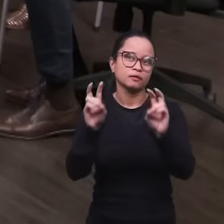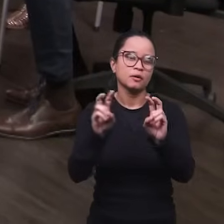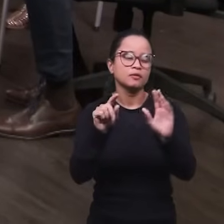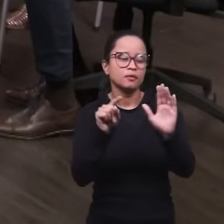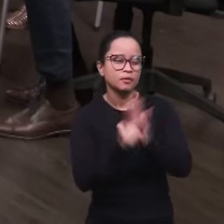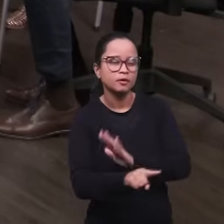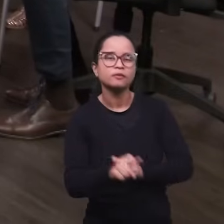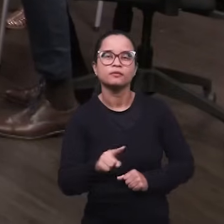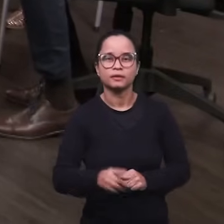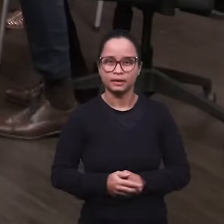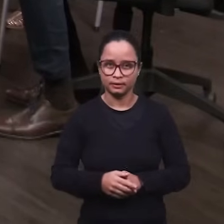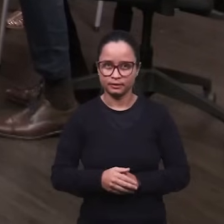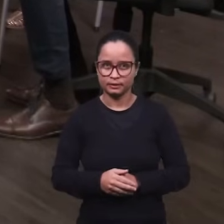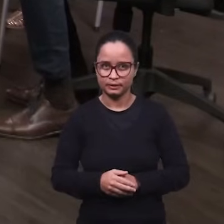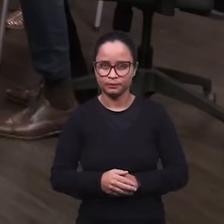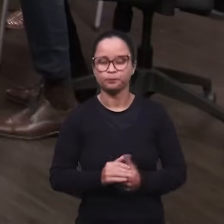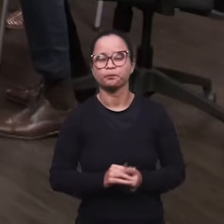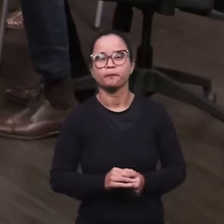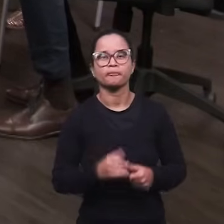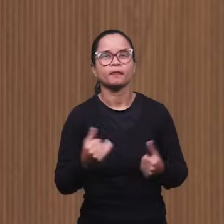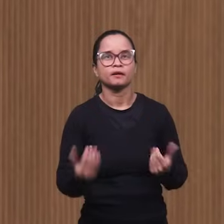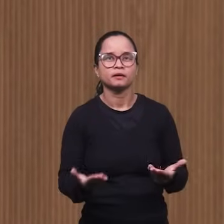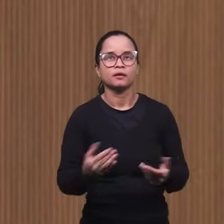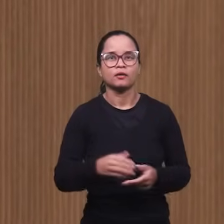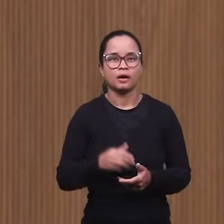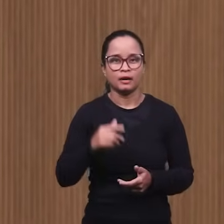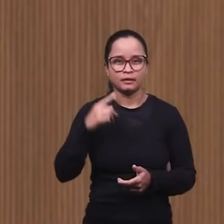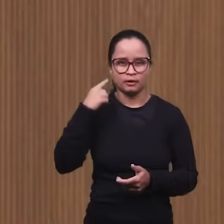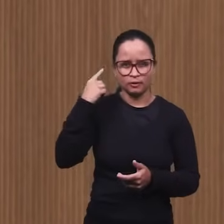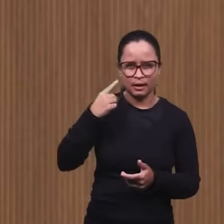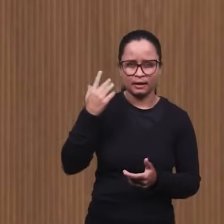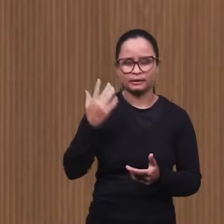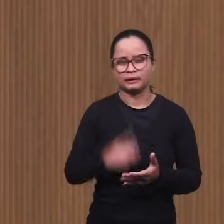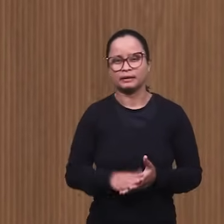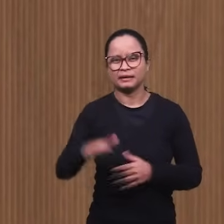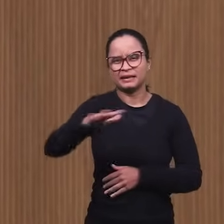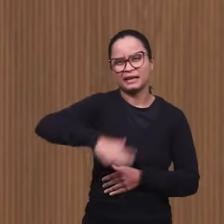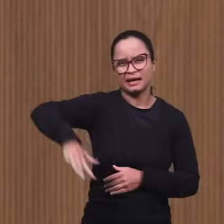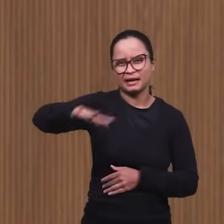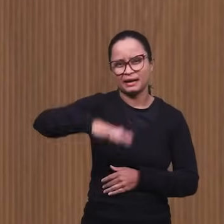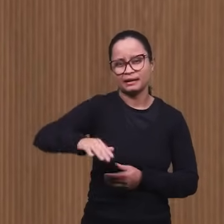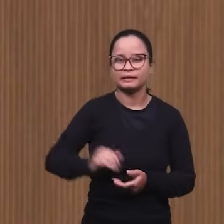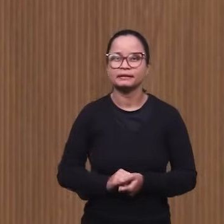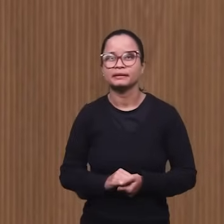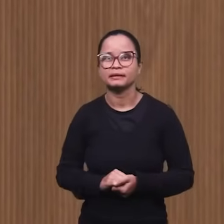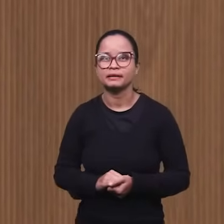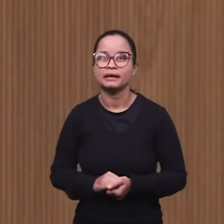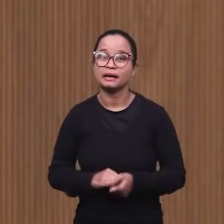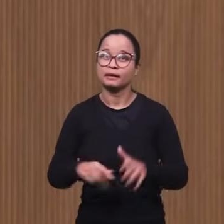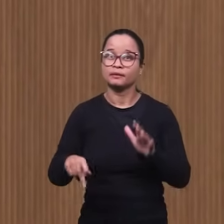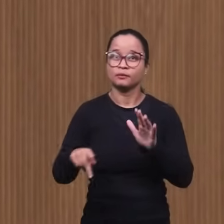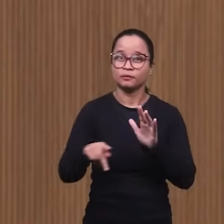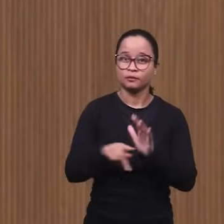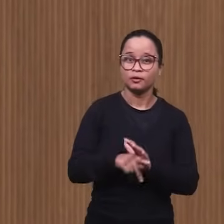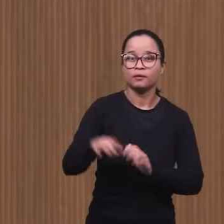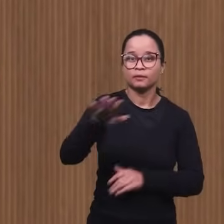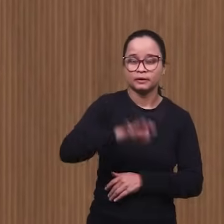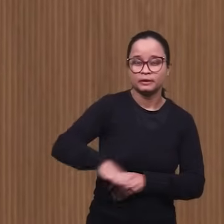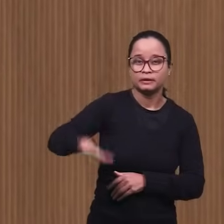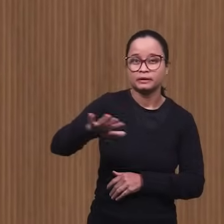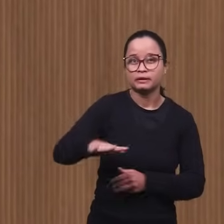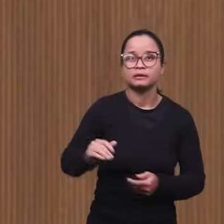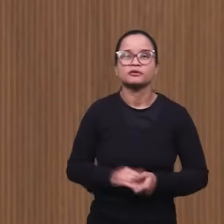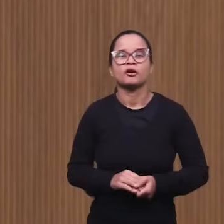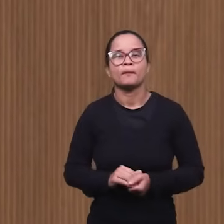pergunta à doutora Carla. Fique à vontade. Neste contexto, doutora, da advocacia na área da previdência social, previdência no